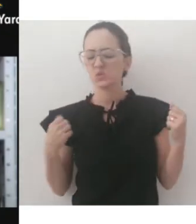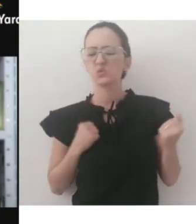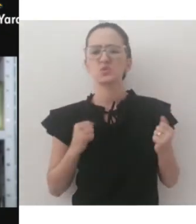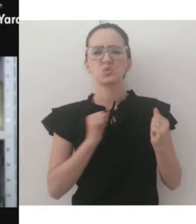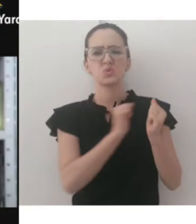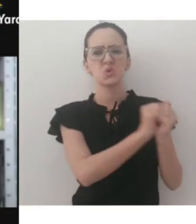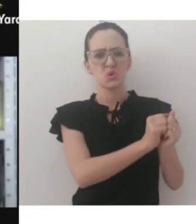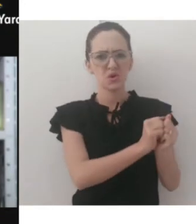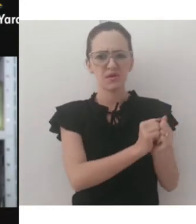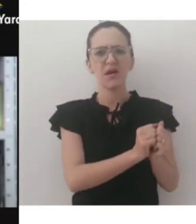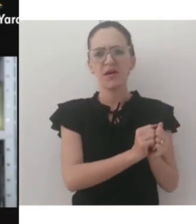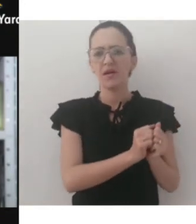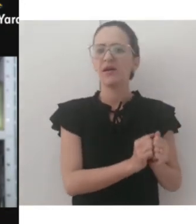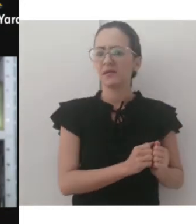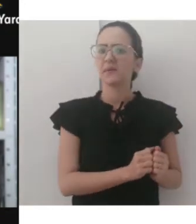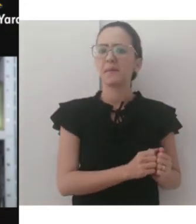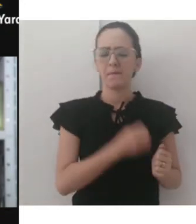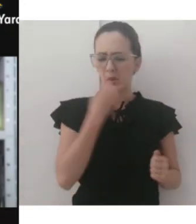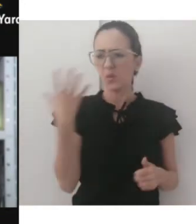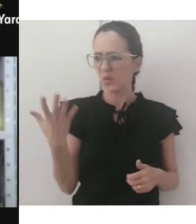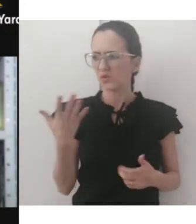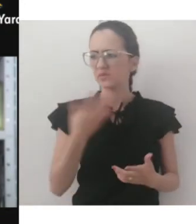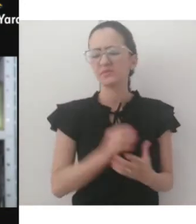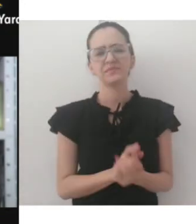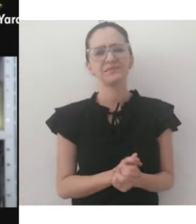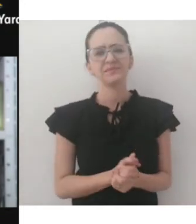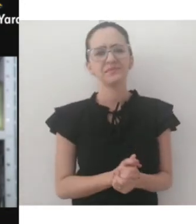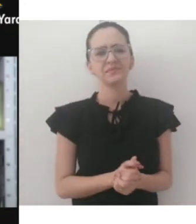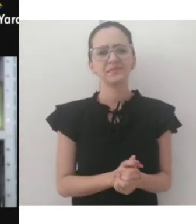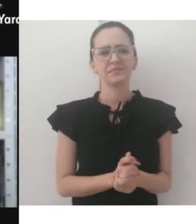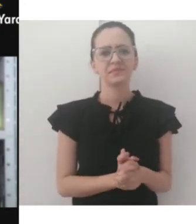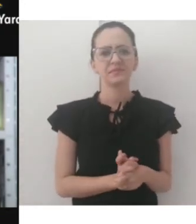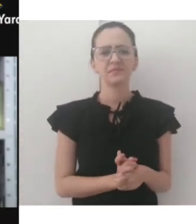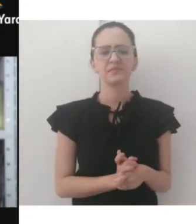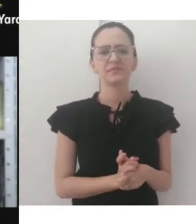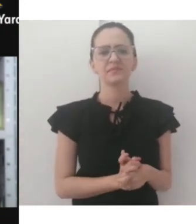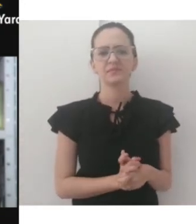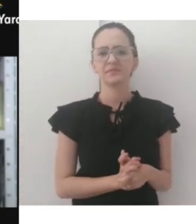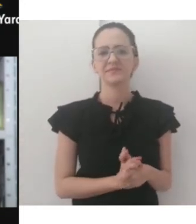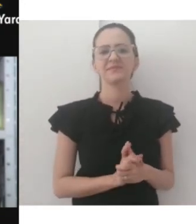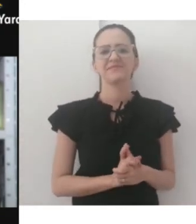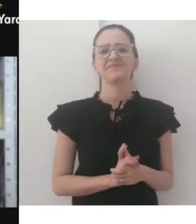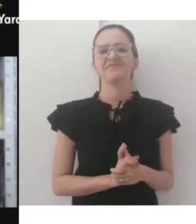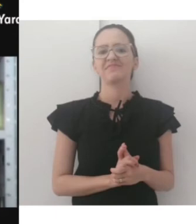isso também é uma dica boa para quem vai. O que você acha sobre isso?